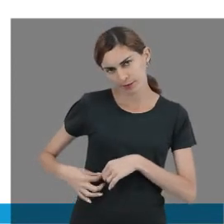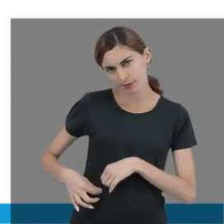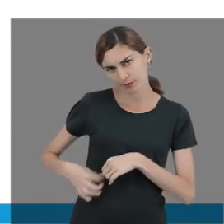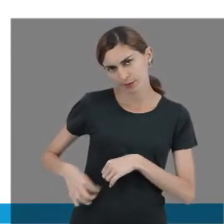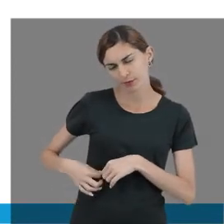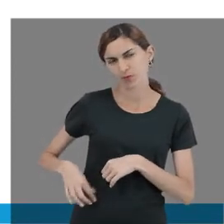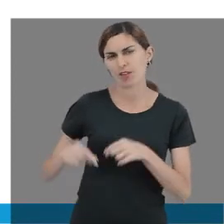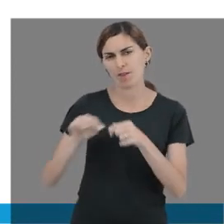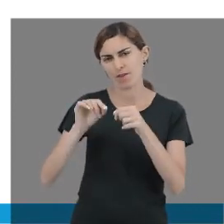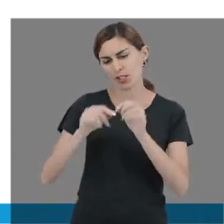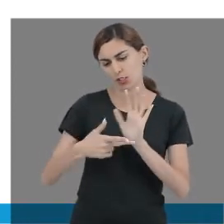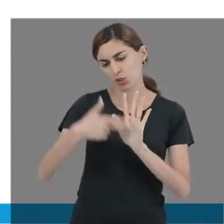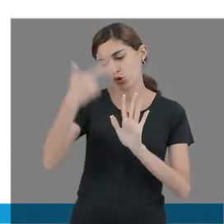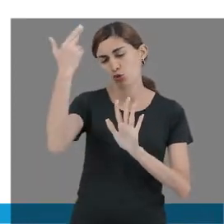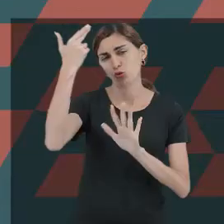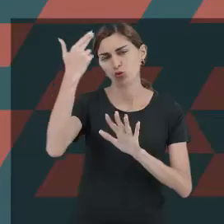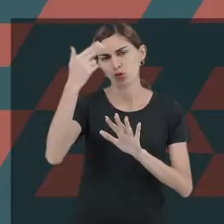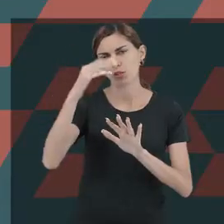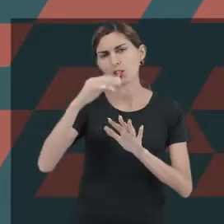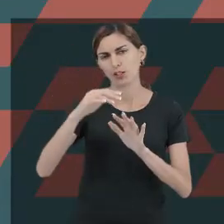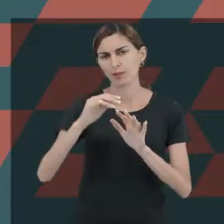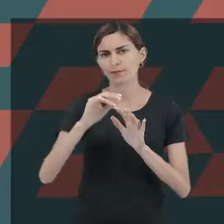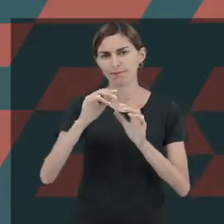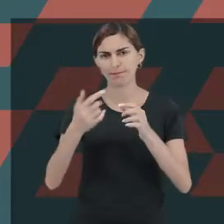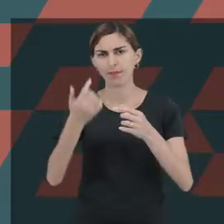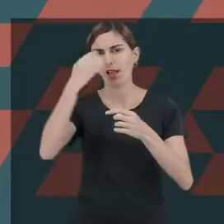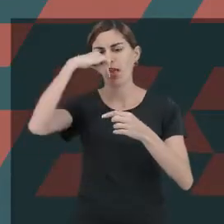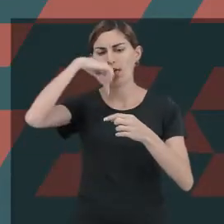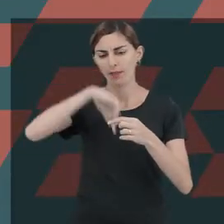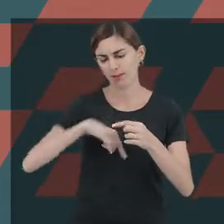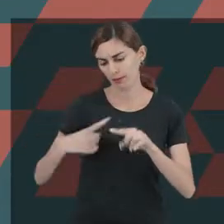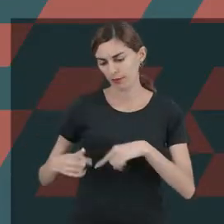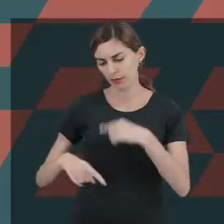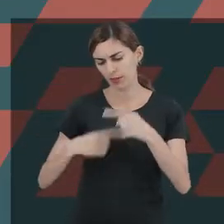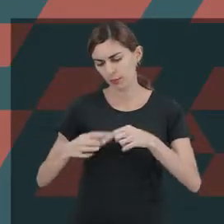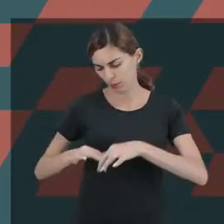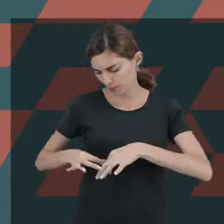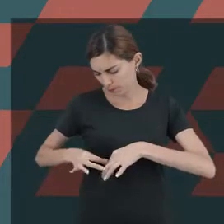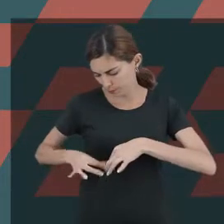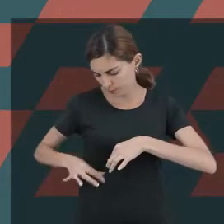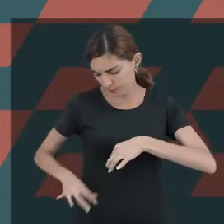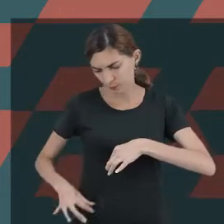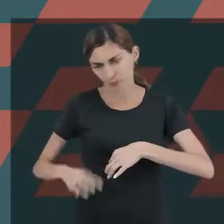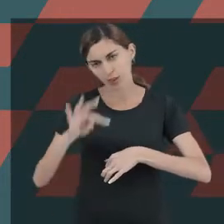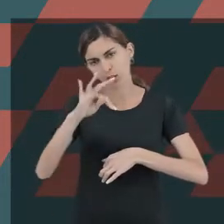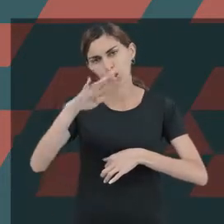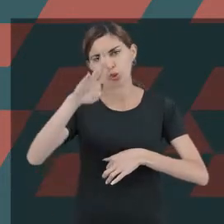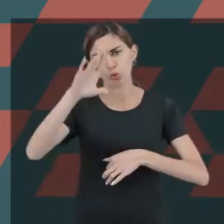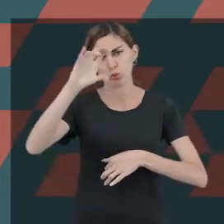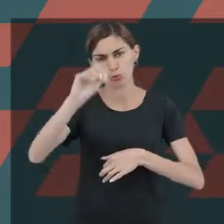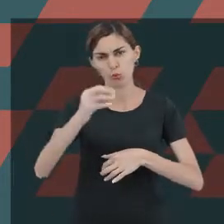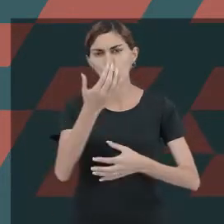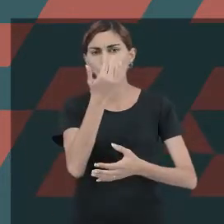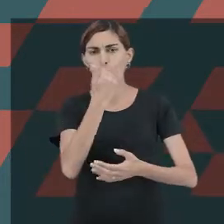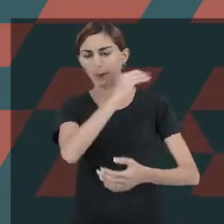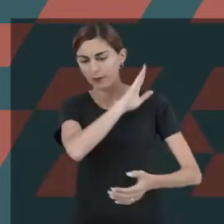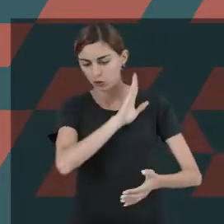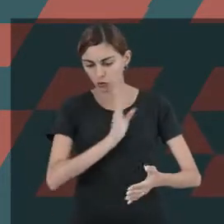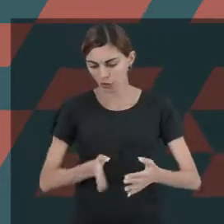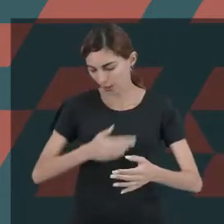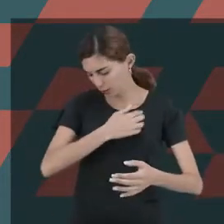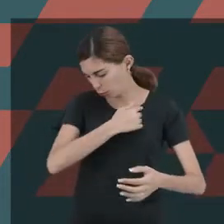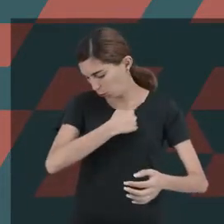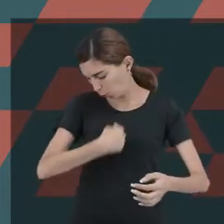nasogástrica ou orogástrica, ou você tem, e aí a gastronomia mesmo, na realidade, onde você faz a cirurgia, a ideia é por via endoscópica, onde você